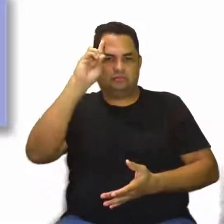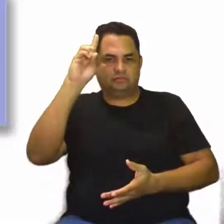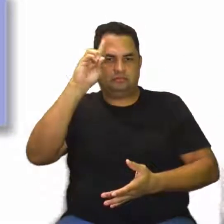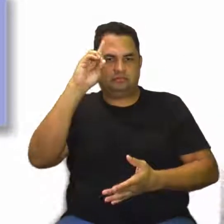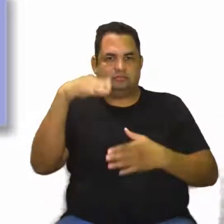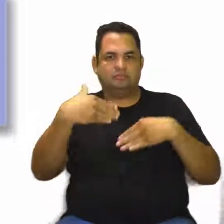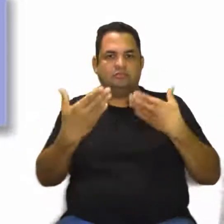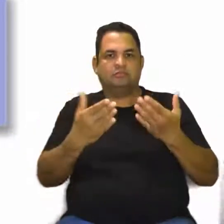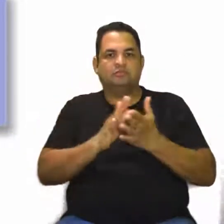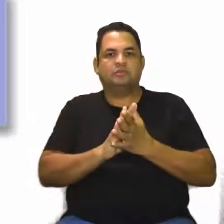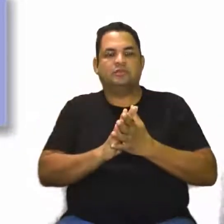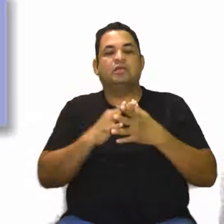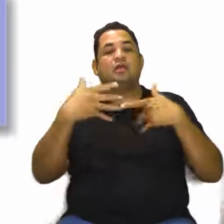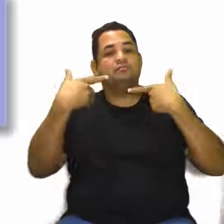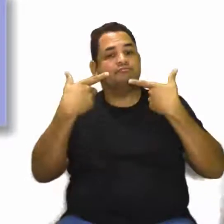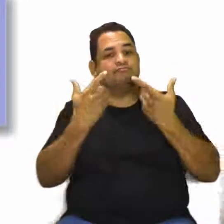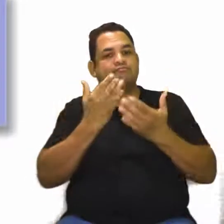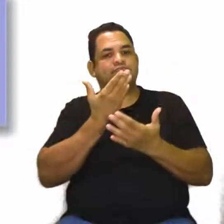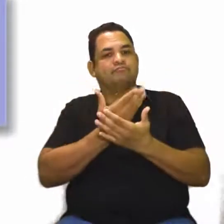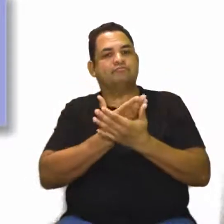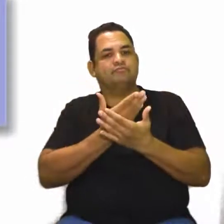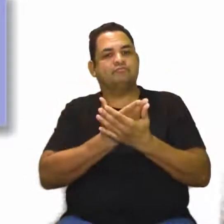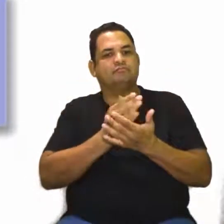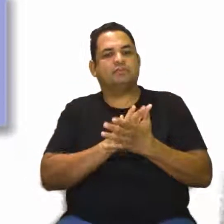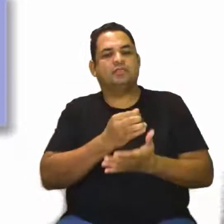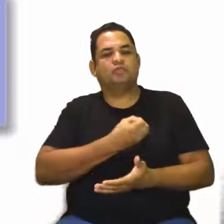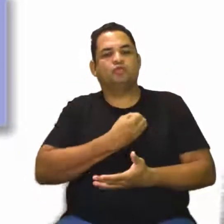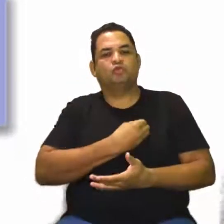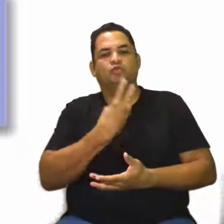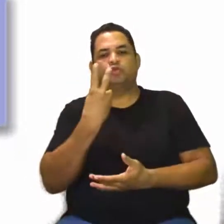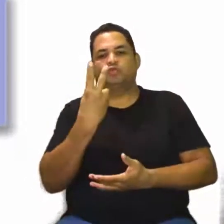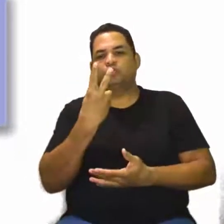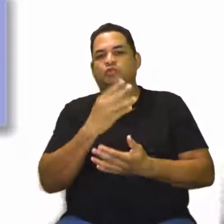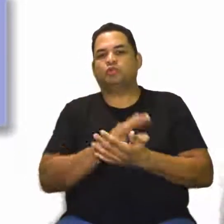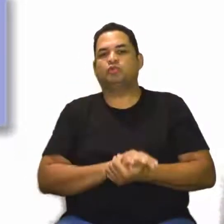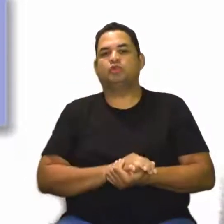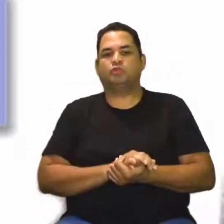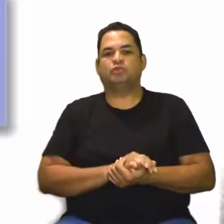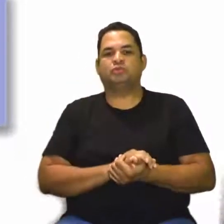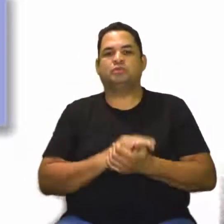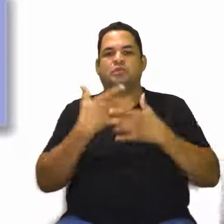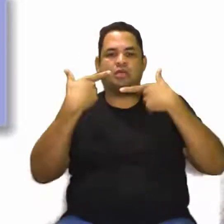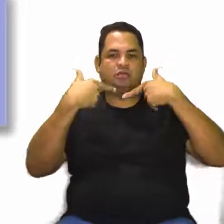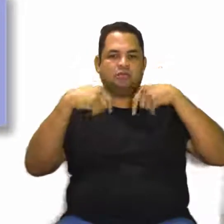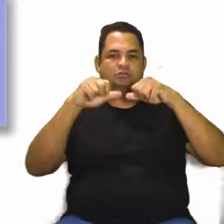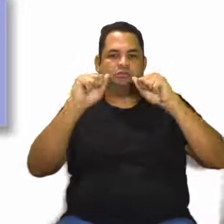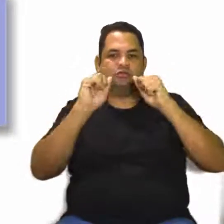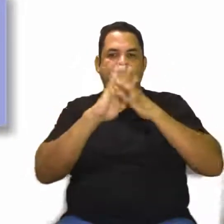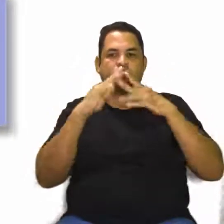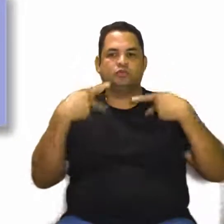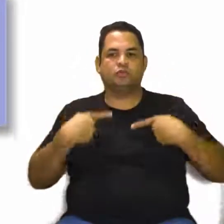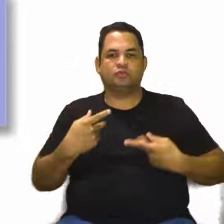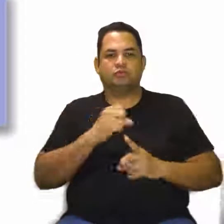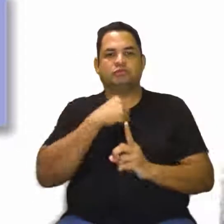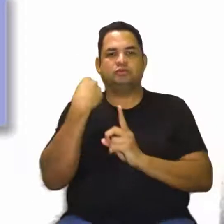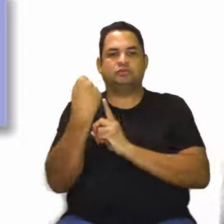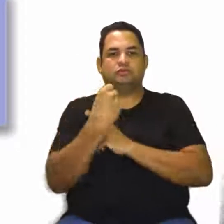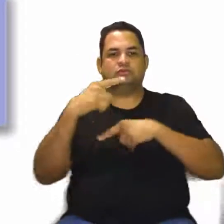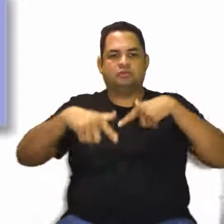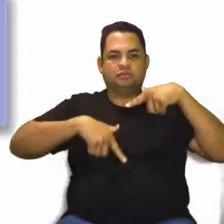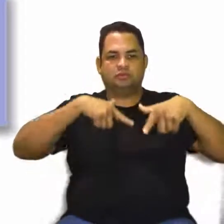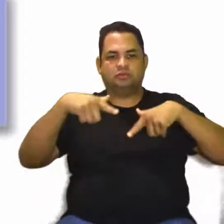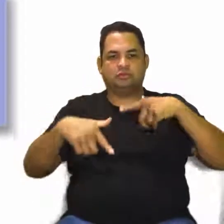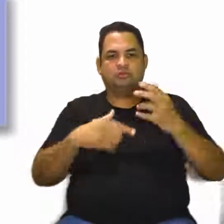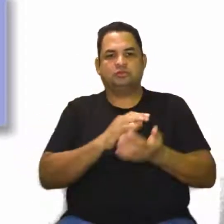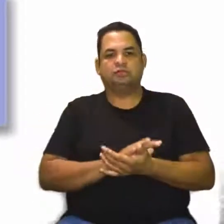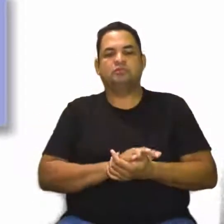diária. Vamos revisar também a aula 2, que falou sobre o que, professora Iris? Sobre a linguagem do corpo na sociedade e no